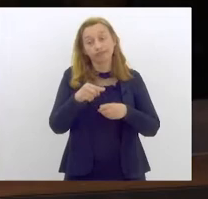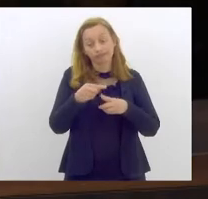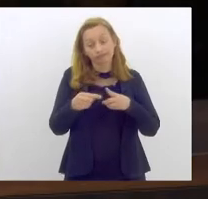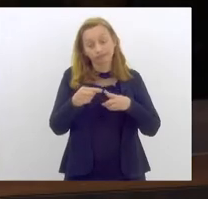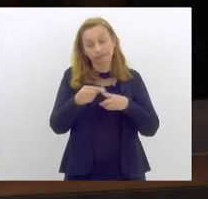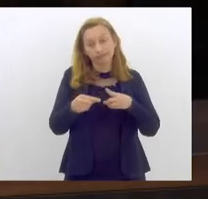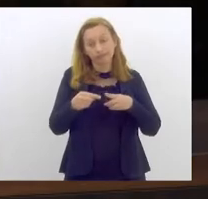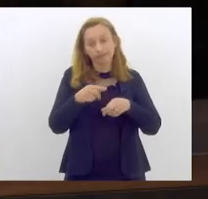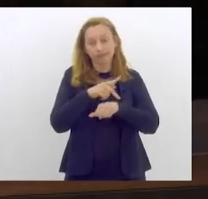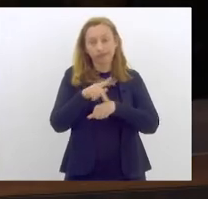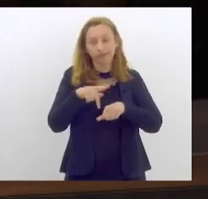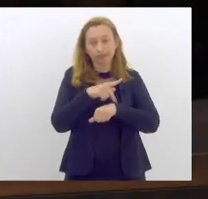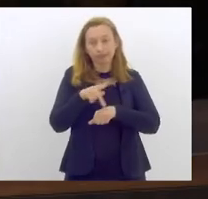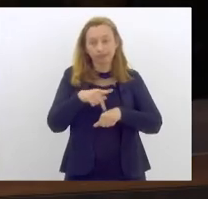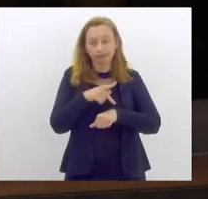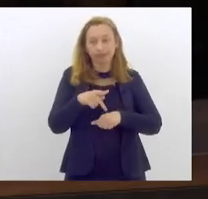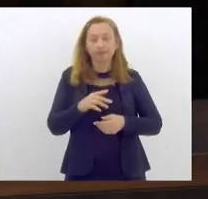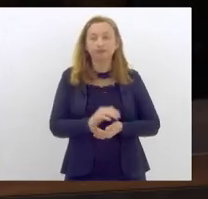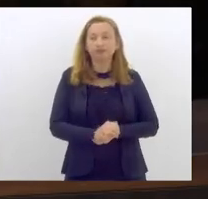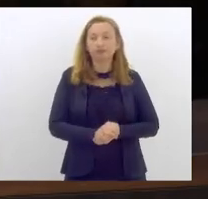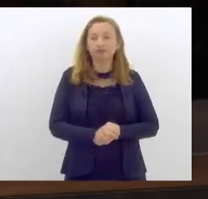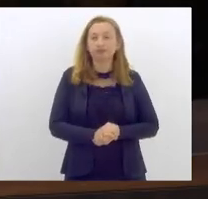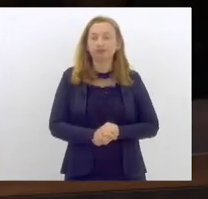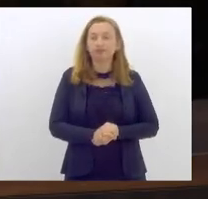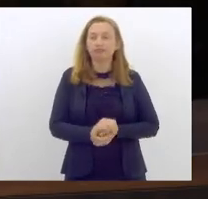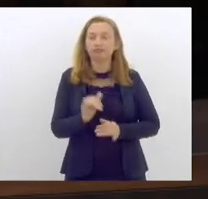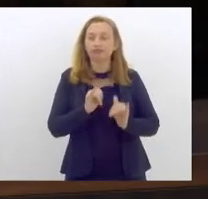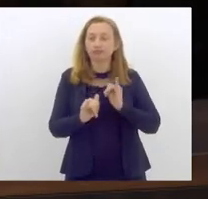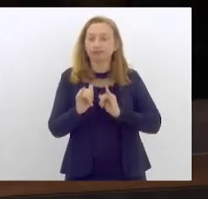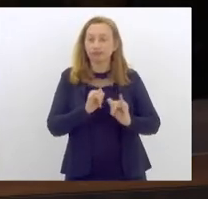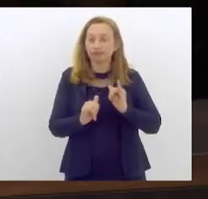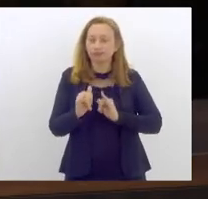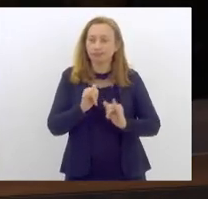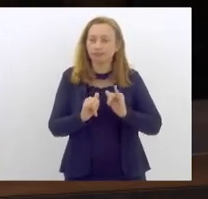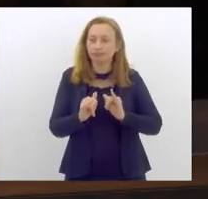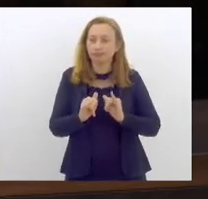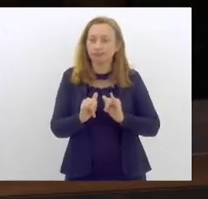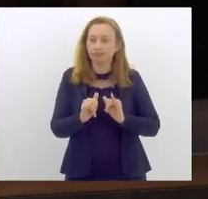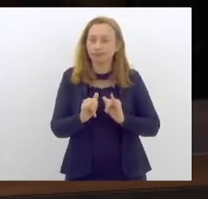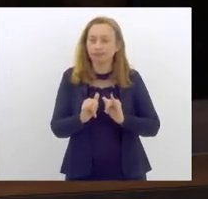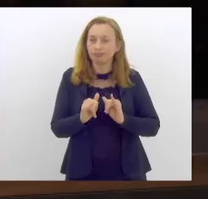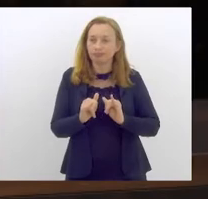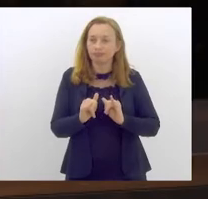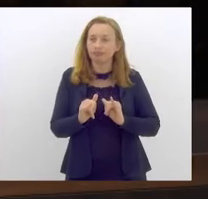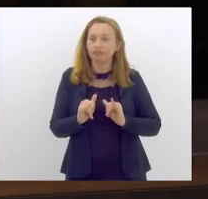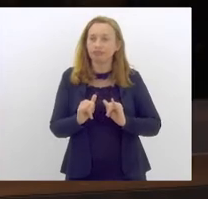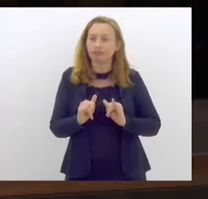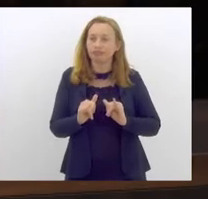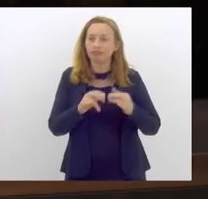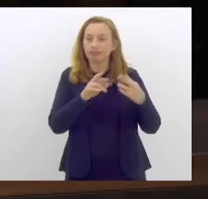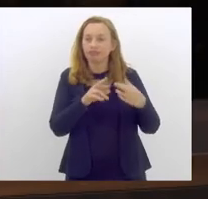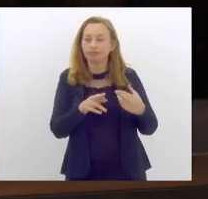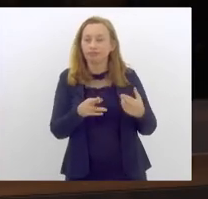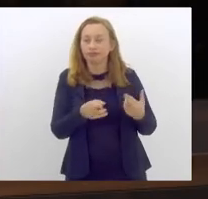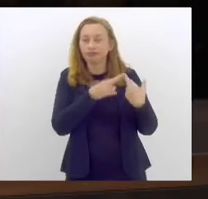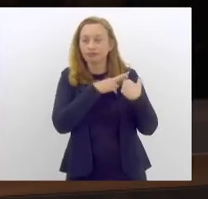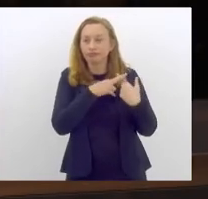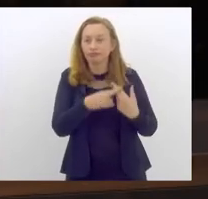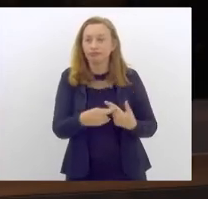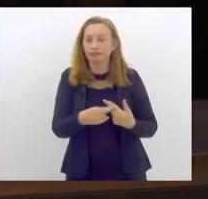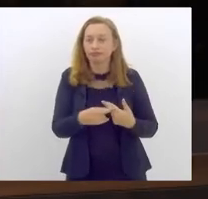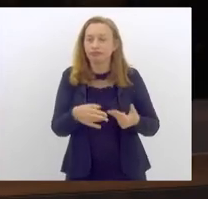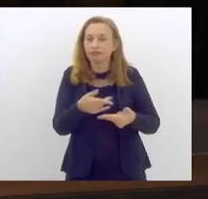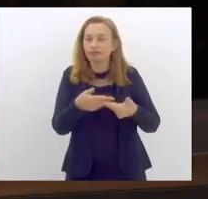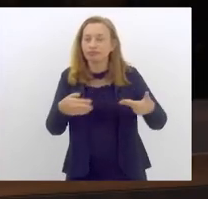metade do país e esse dado é sem sombra de dúvidas um dos maiores responsáveis por tanta